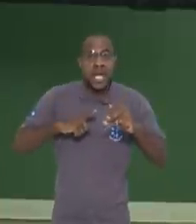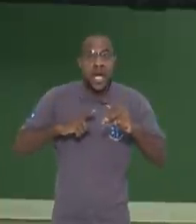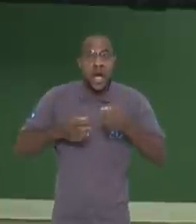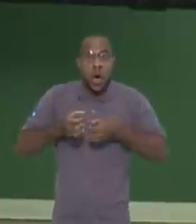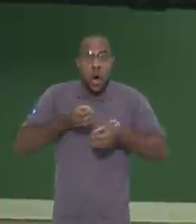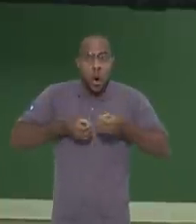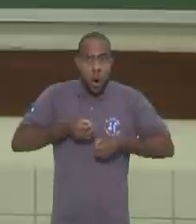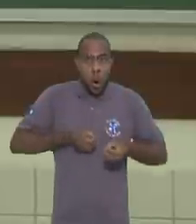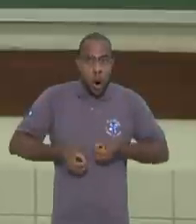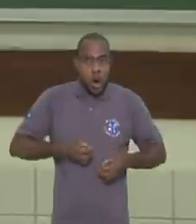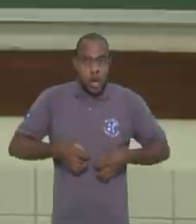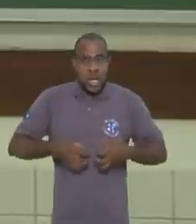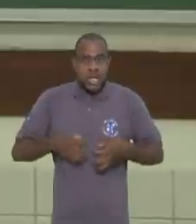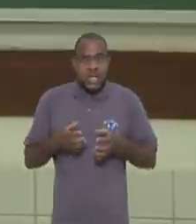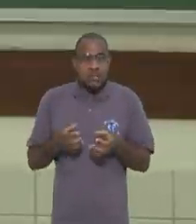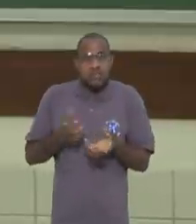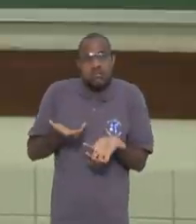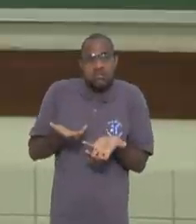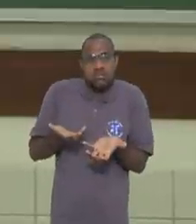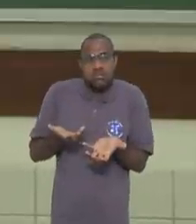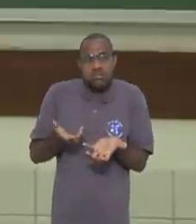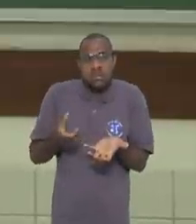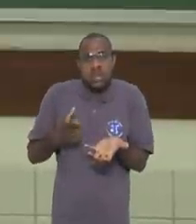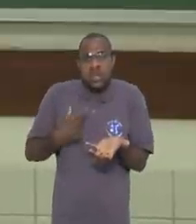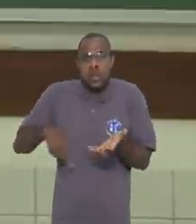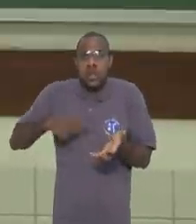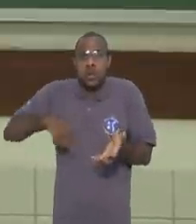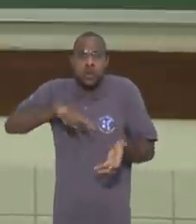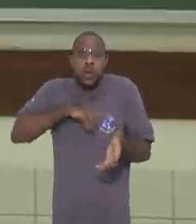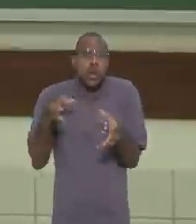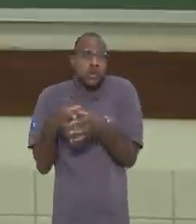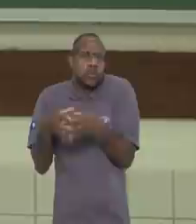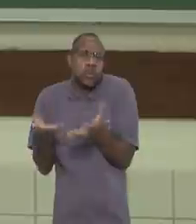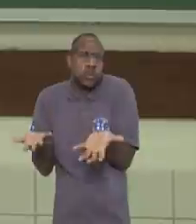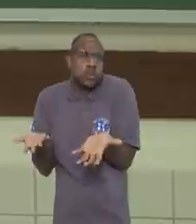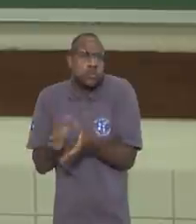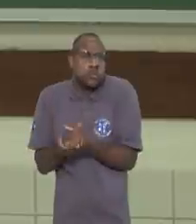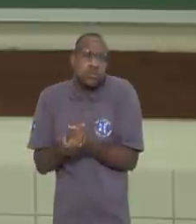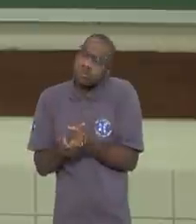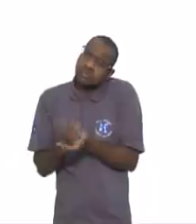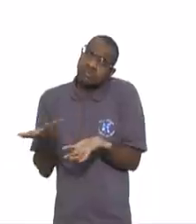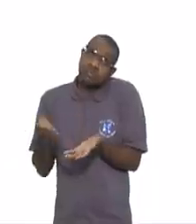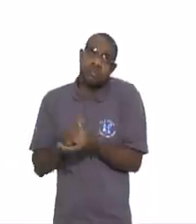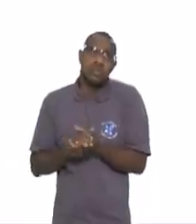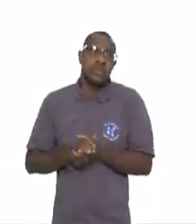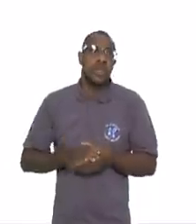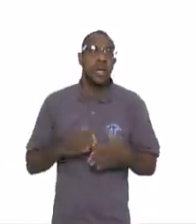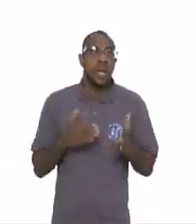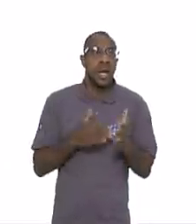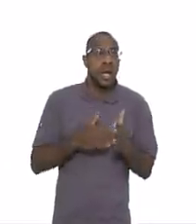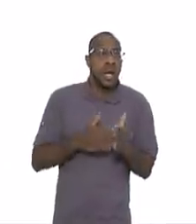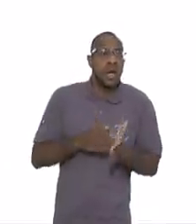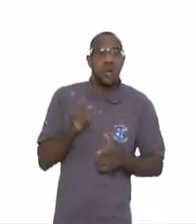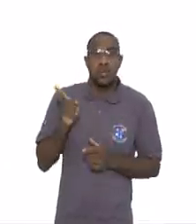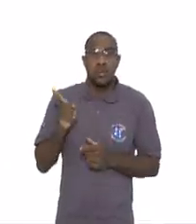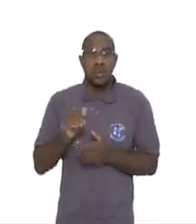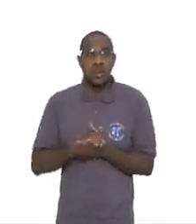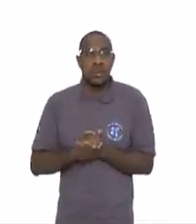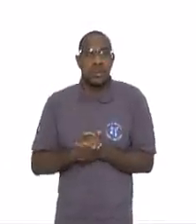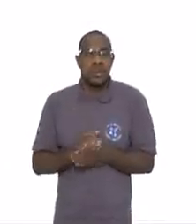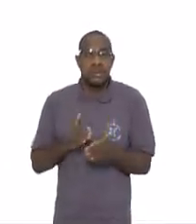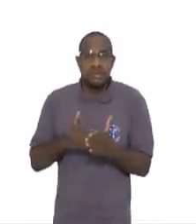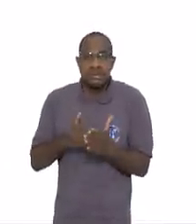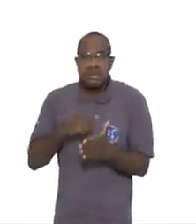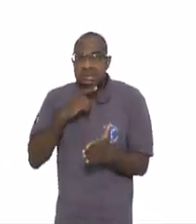características úteis à nossa espécie. Até poderia ser, mas não é isso que caracteriza um clone, né? E o último aqui, enzimas de restrição.